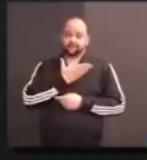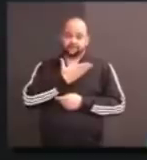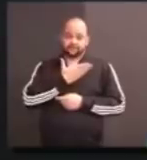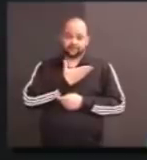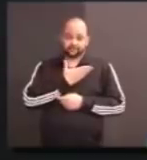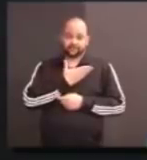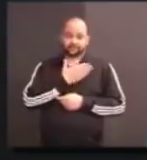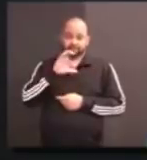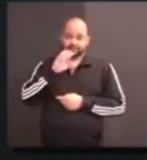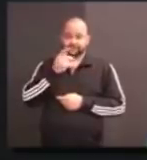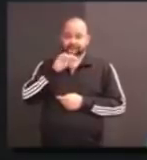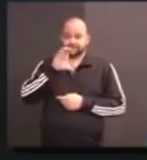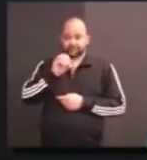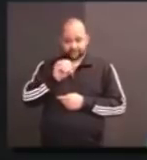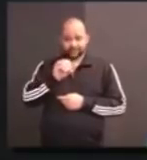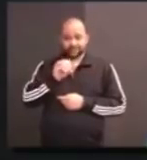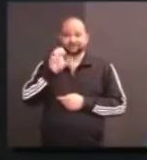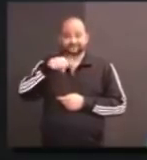Xavier?